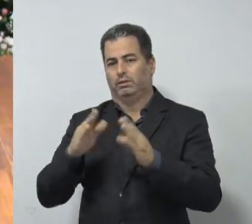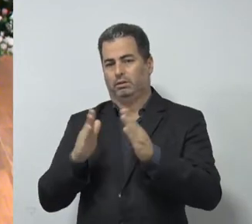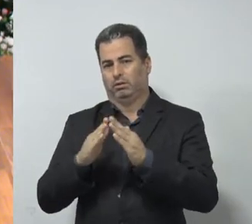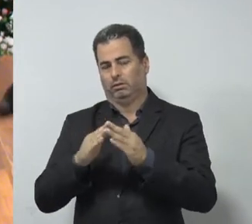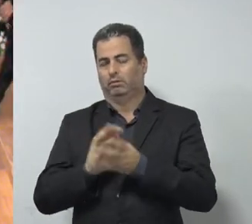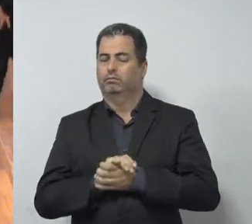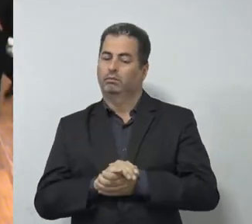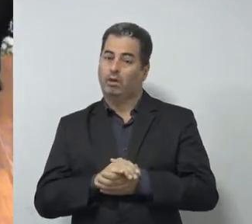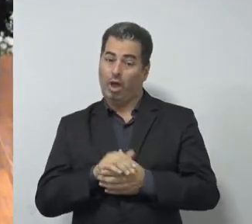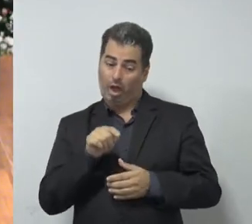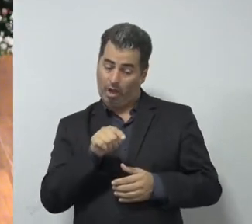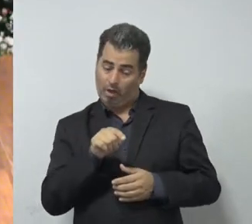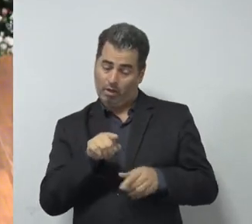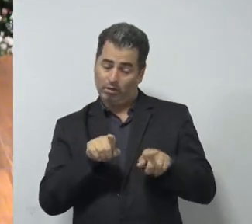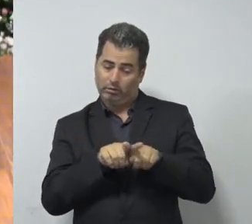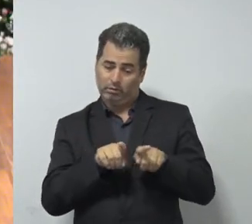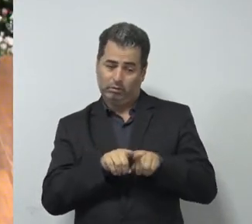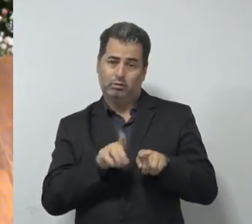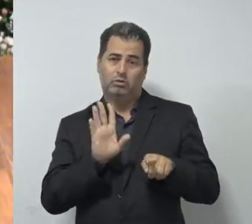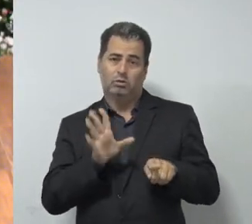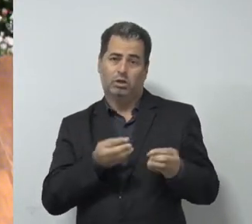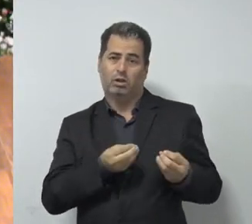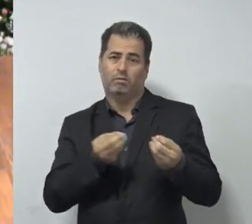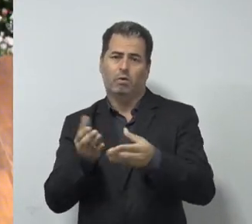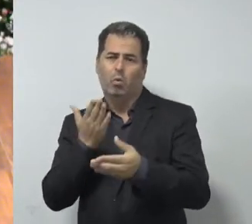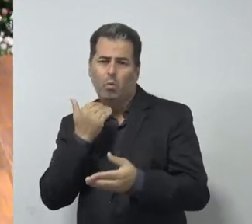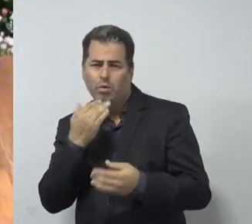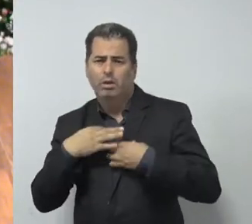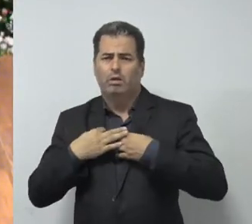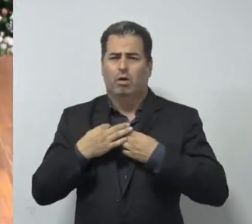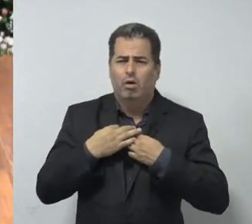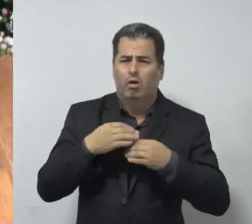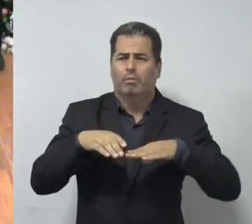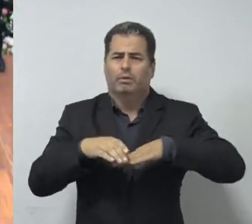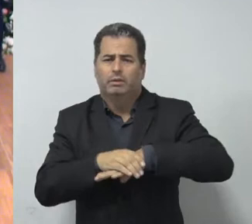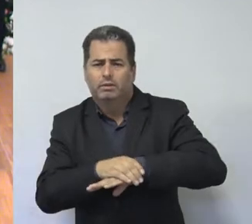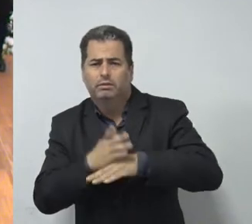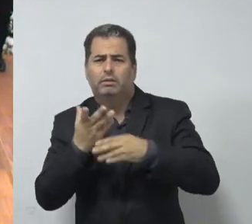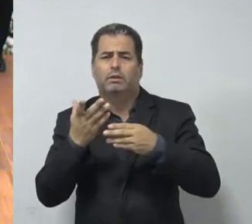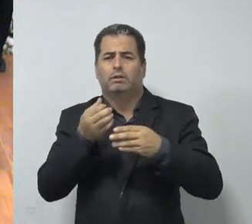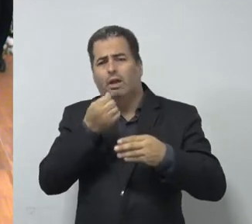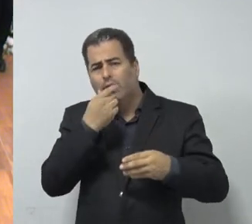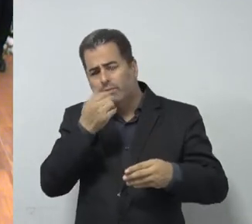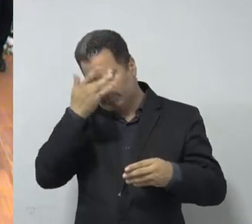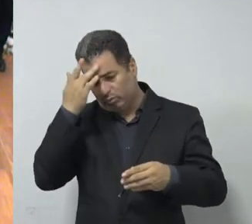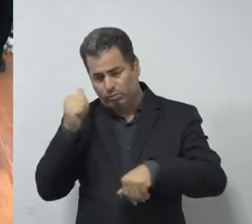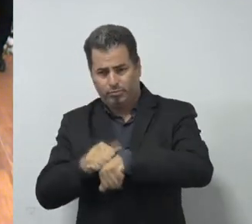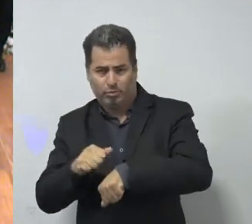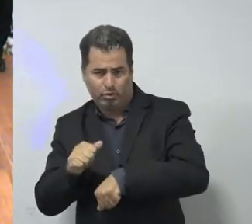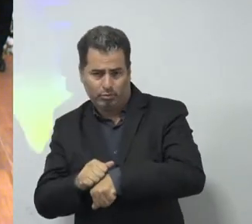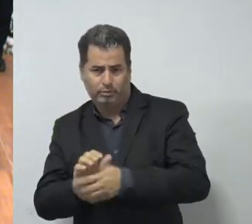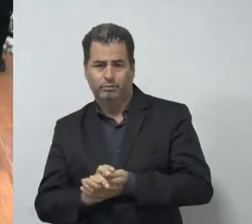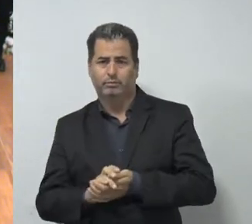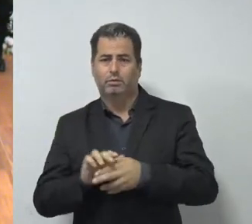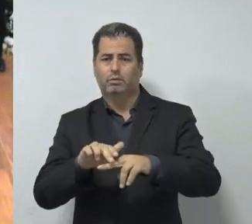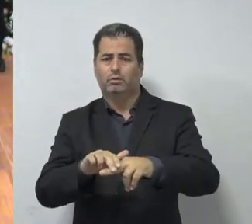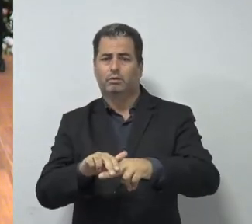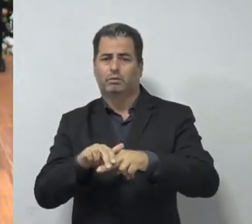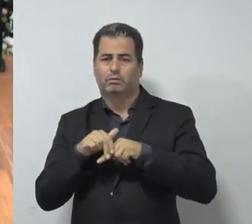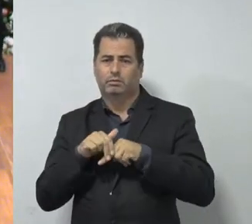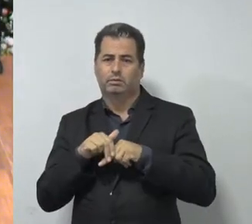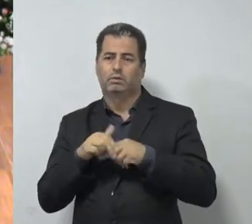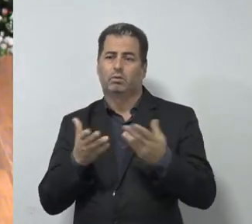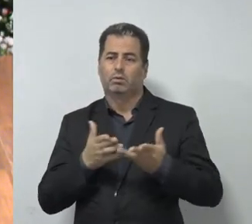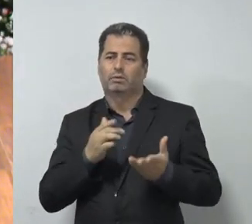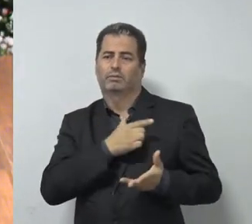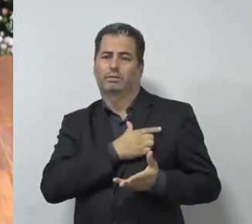Ela também levou comida, roupa, calçado e remédio para a comunidade carente. Por isso,